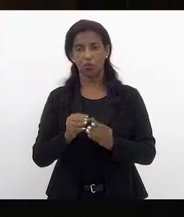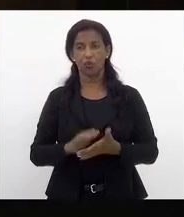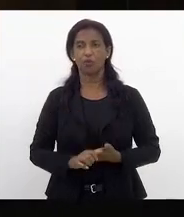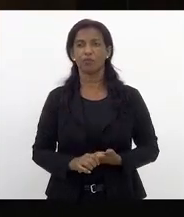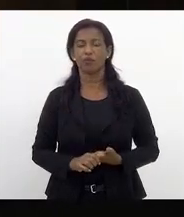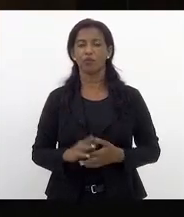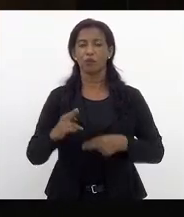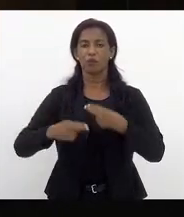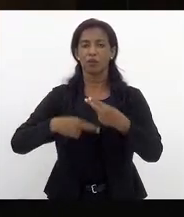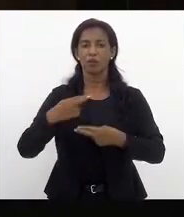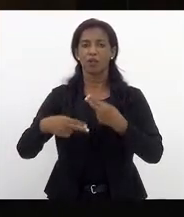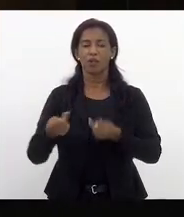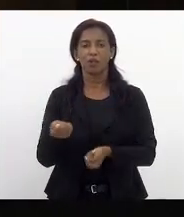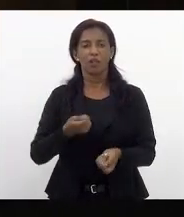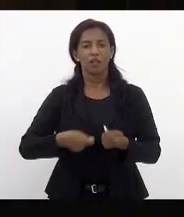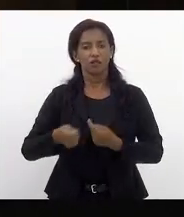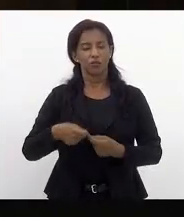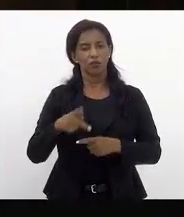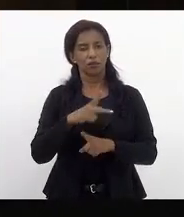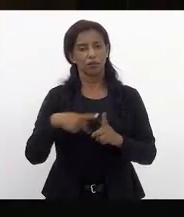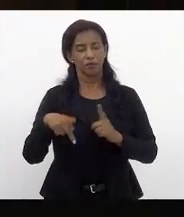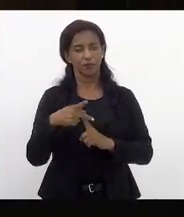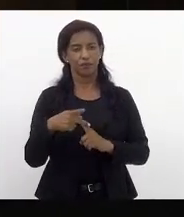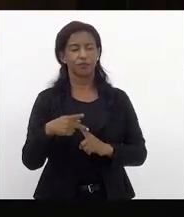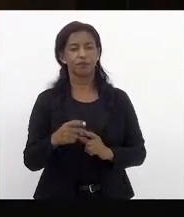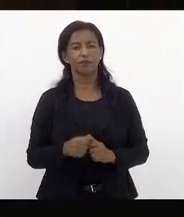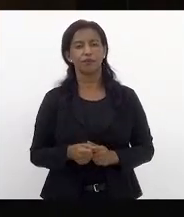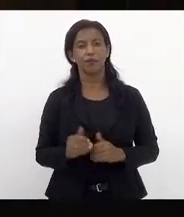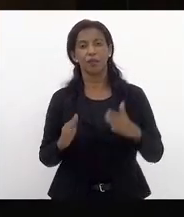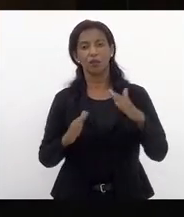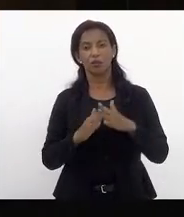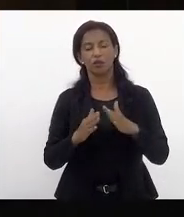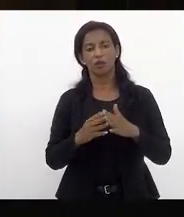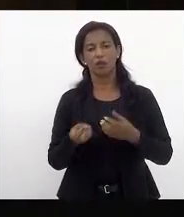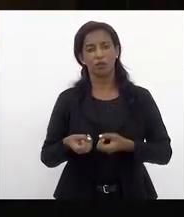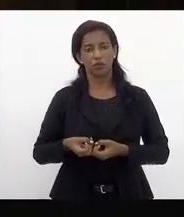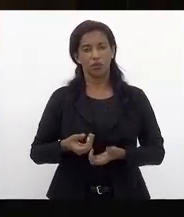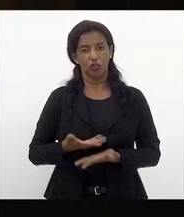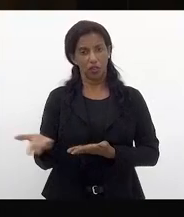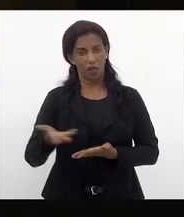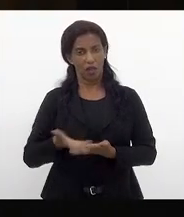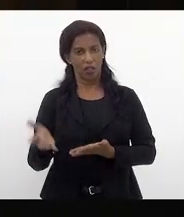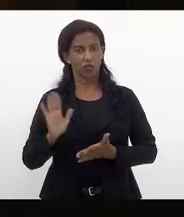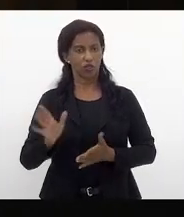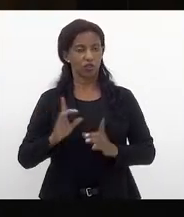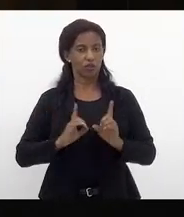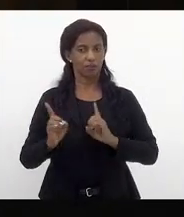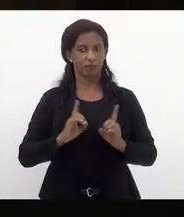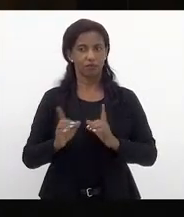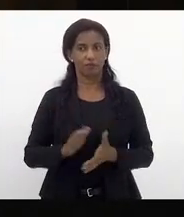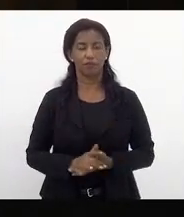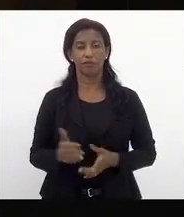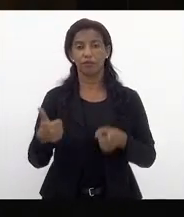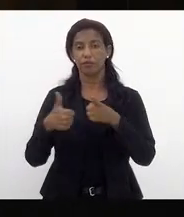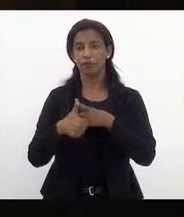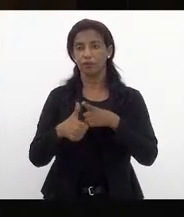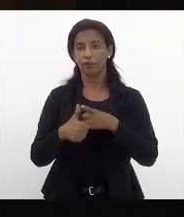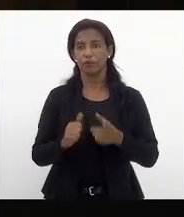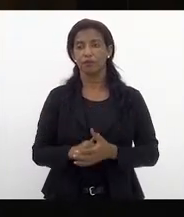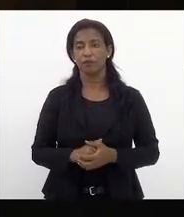essa reforma administrativa previdenciária e do teto de gastos que hoje debatemos aqui. O